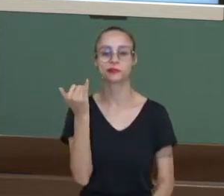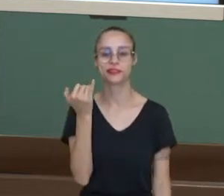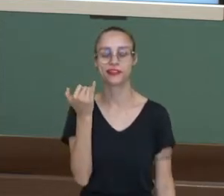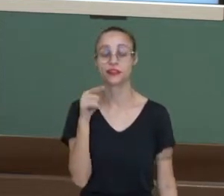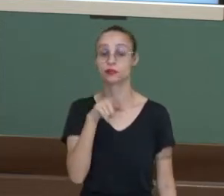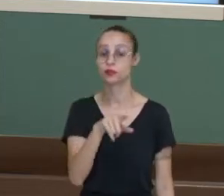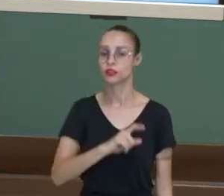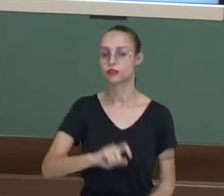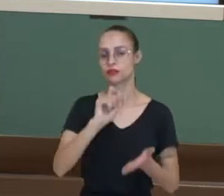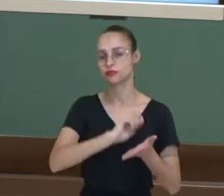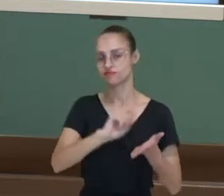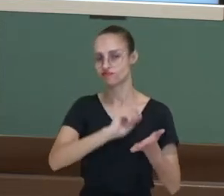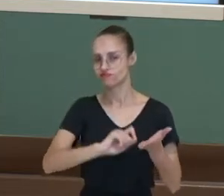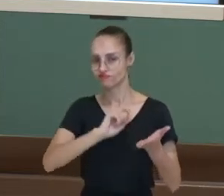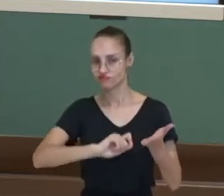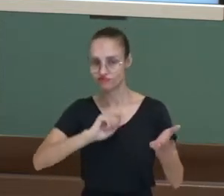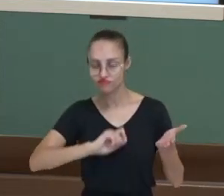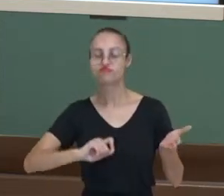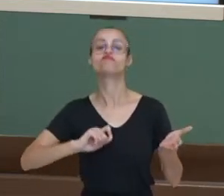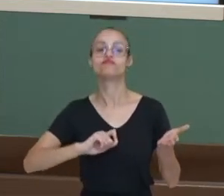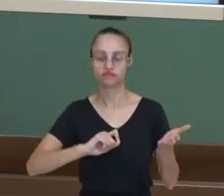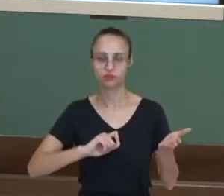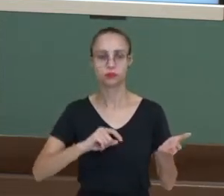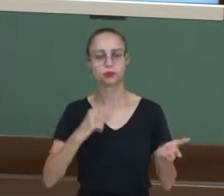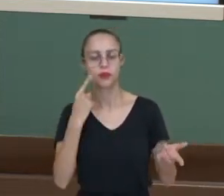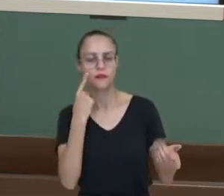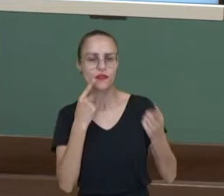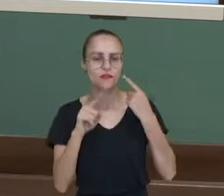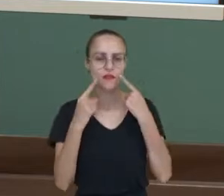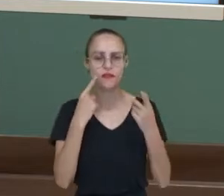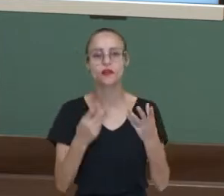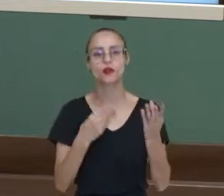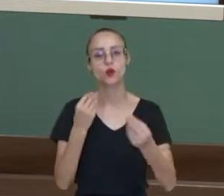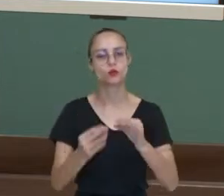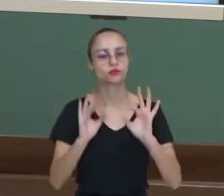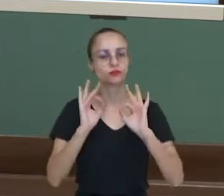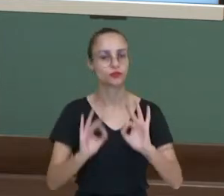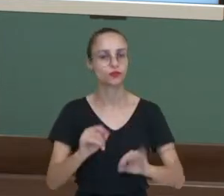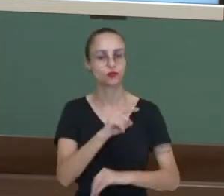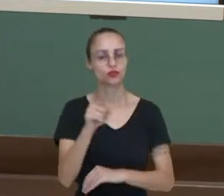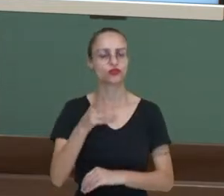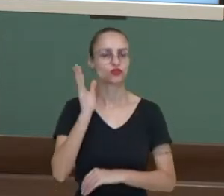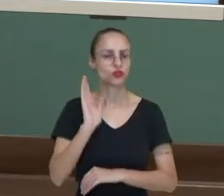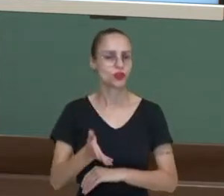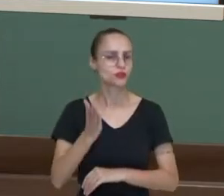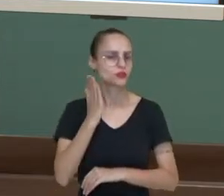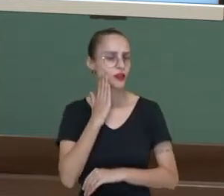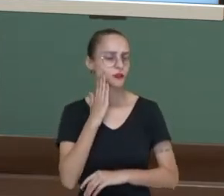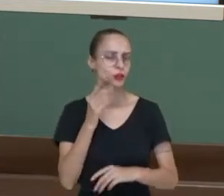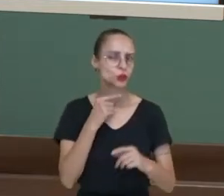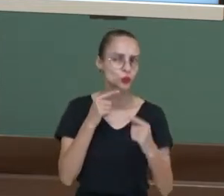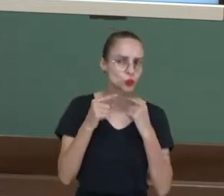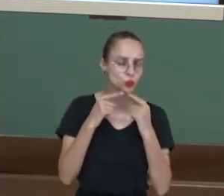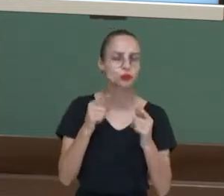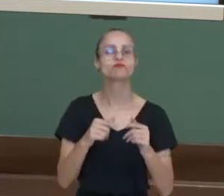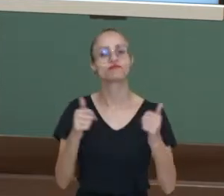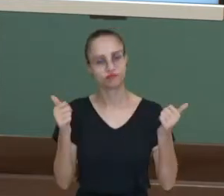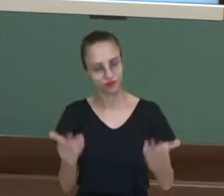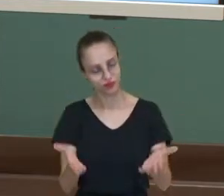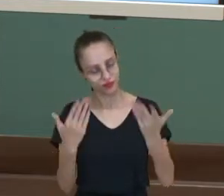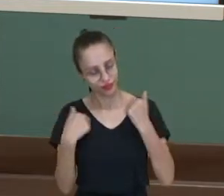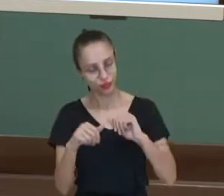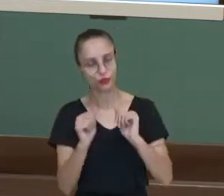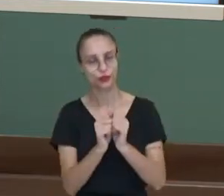para fazer novas anotações, para verificar, confirmar aquilo que você já sabe, tirar dúvidas. Vem com a gente